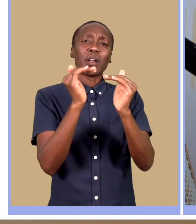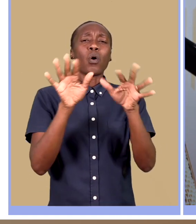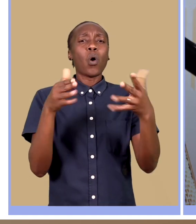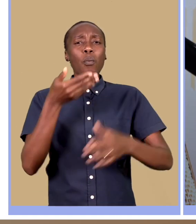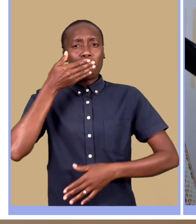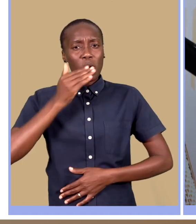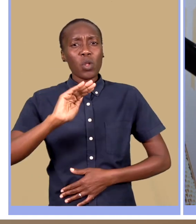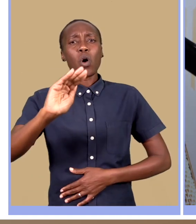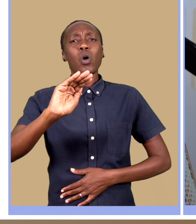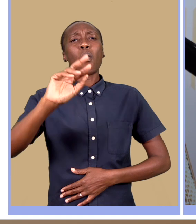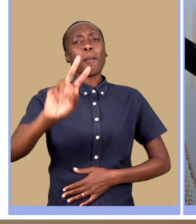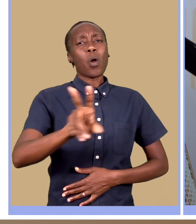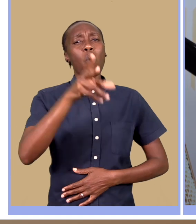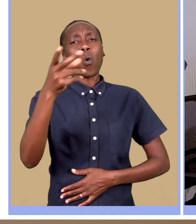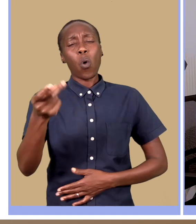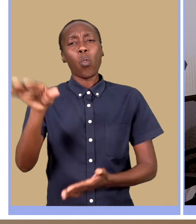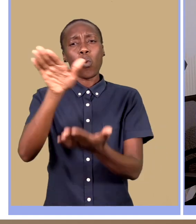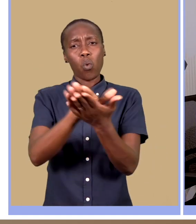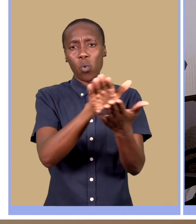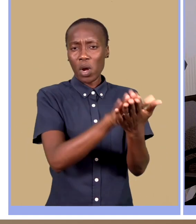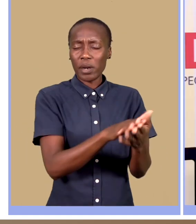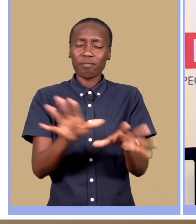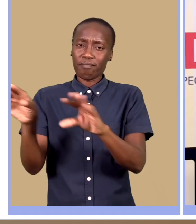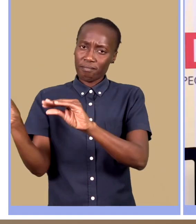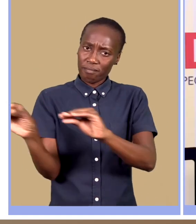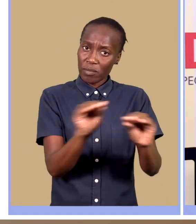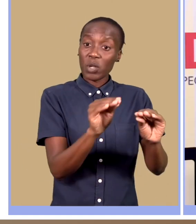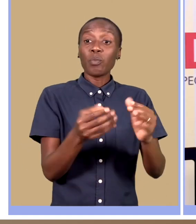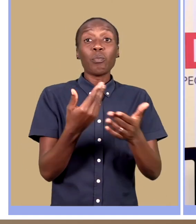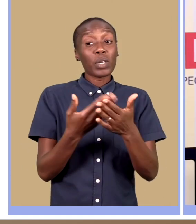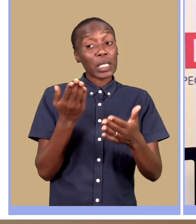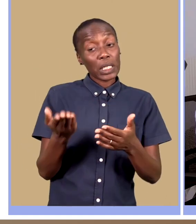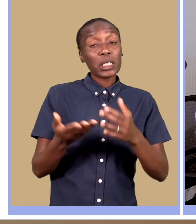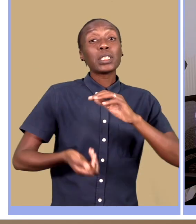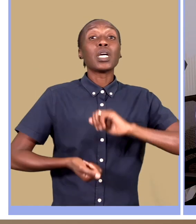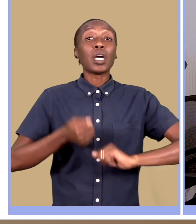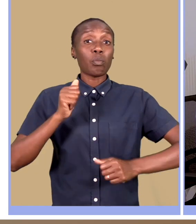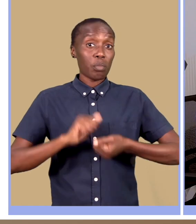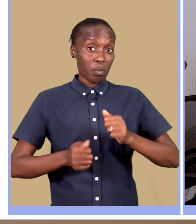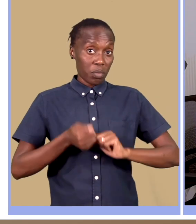comunidades nos novos lugares de reassentamento. Para não poderem voltar aos porque esse também lugares. É um